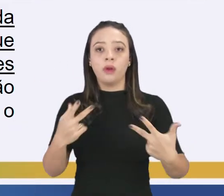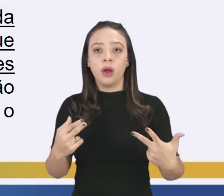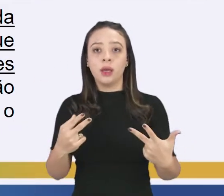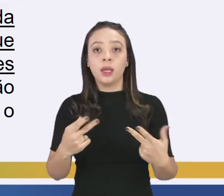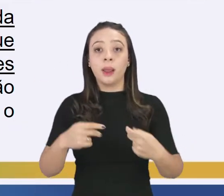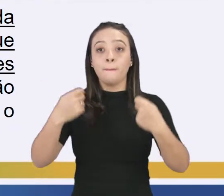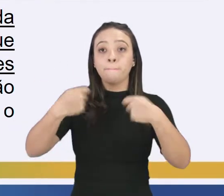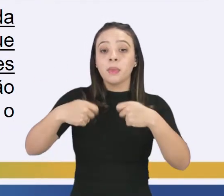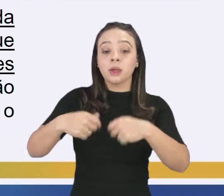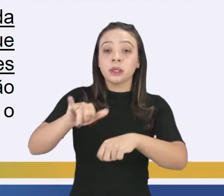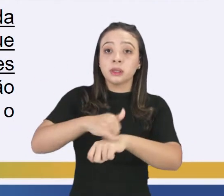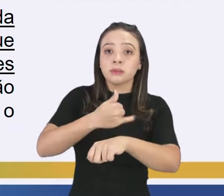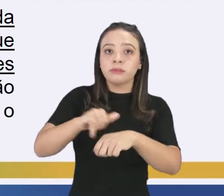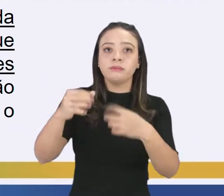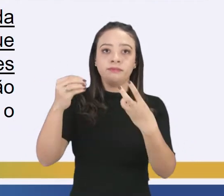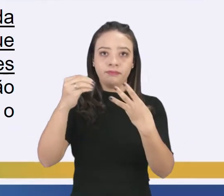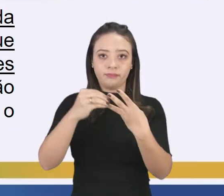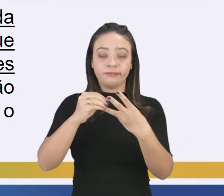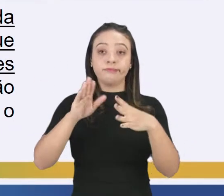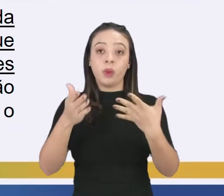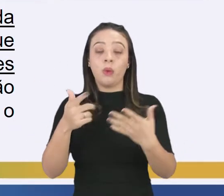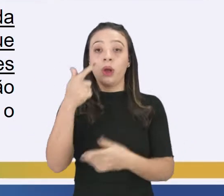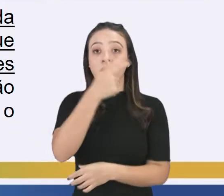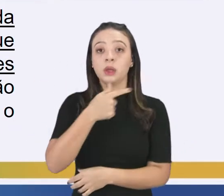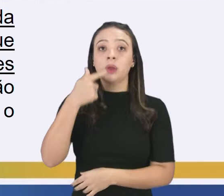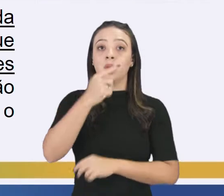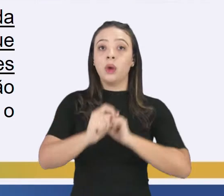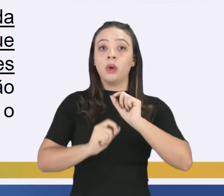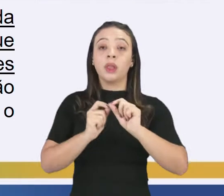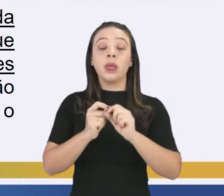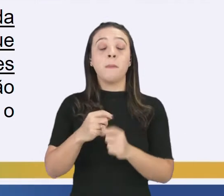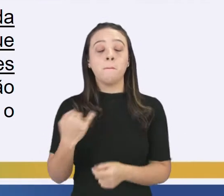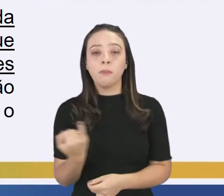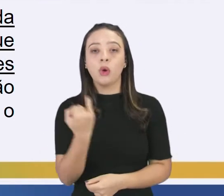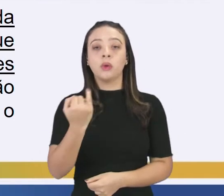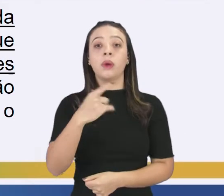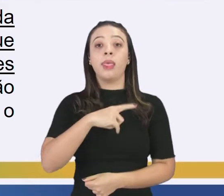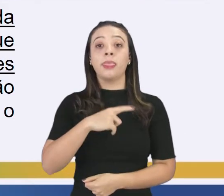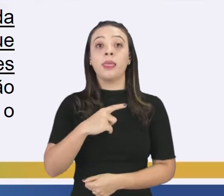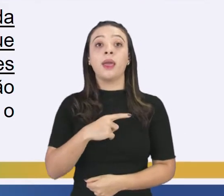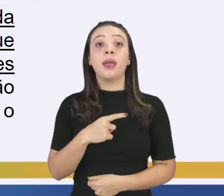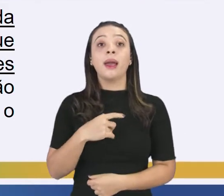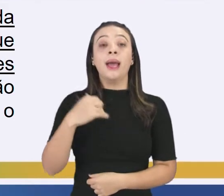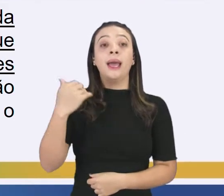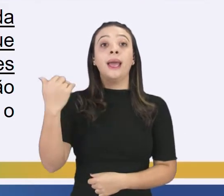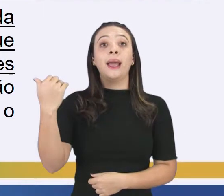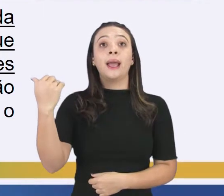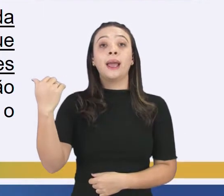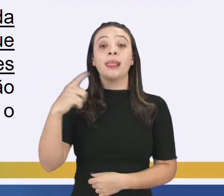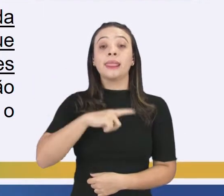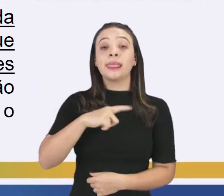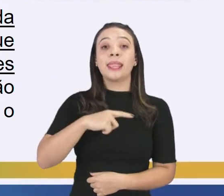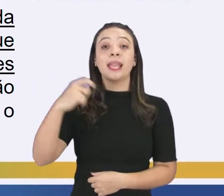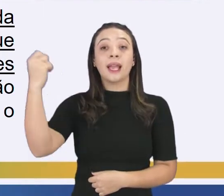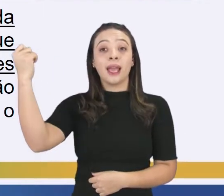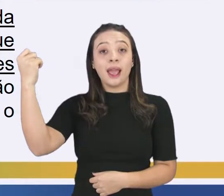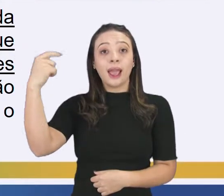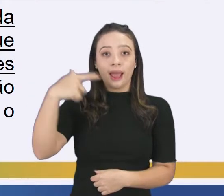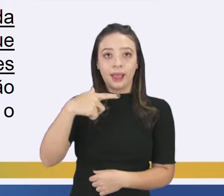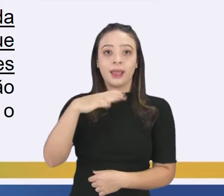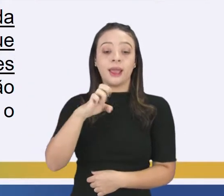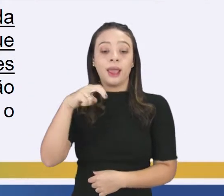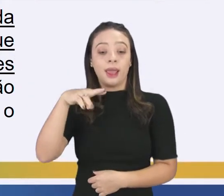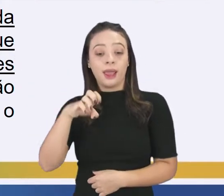celulares. Lembrando que a glicose é fonte energética, tá? A falta de insulina ou um defeito na